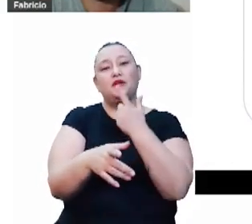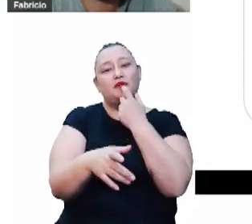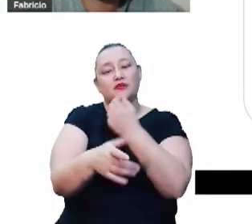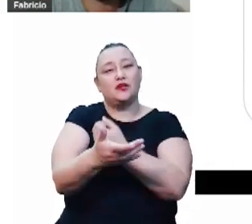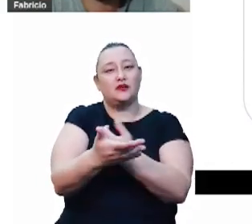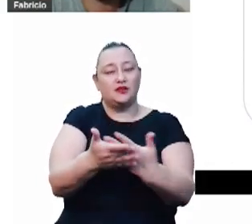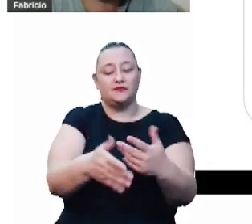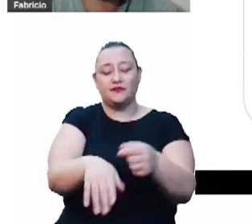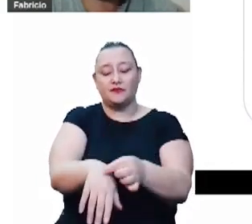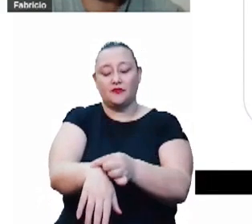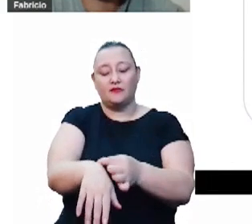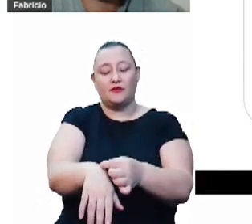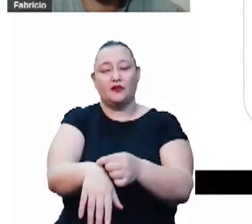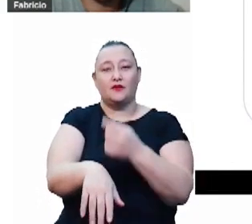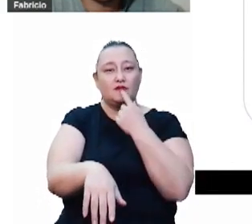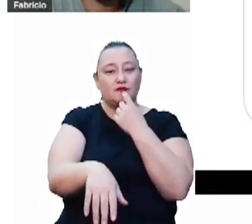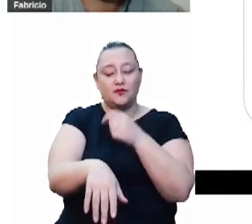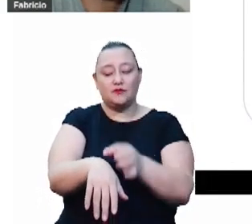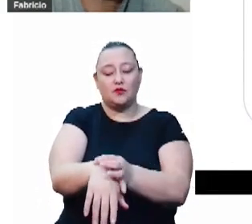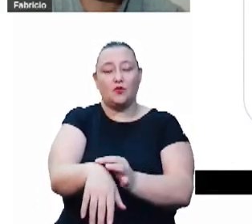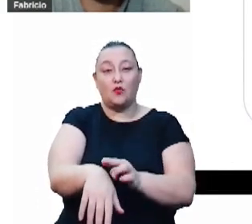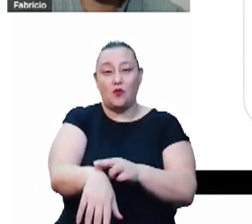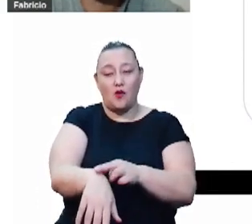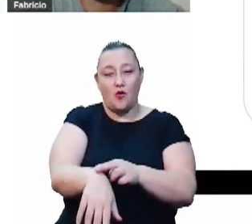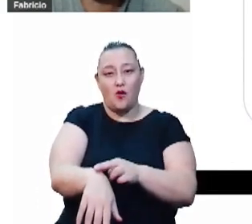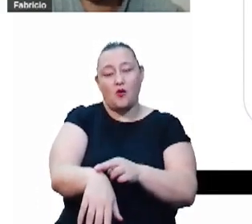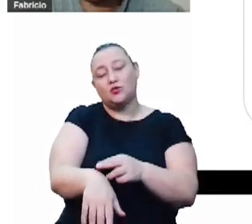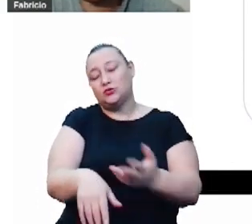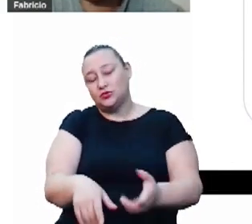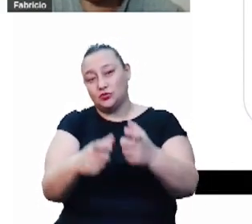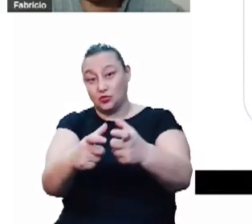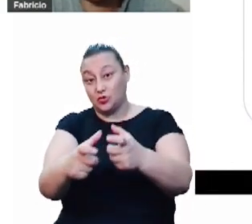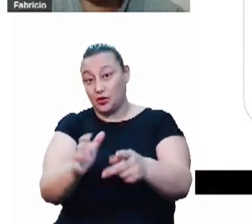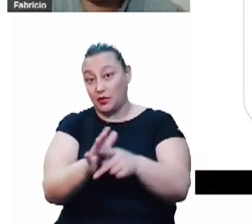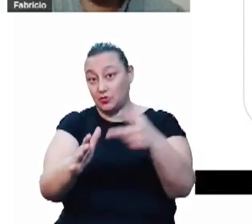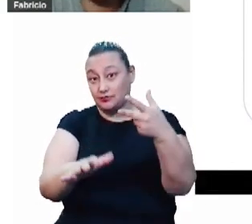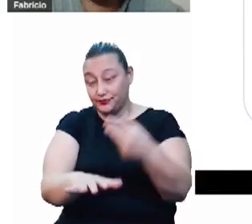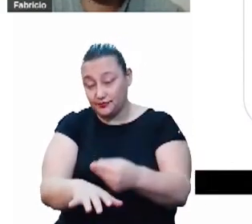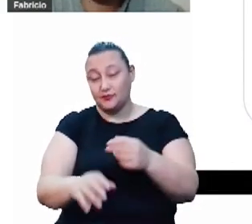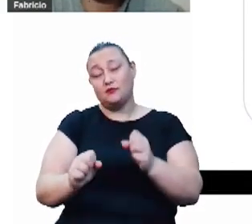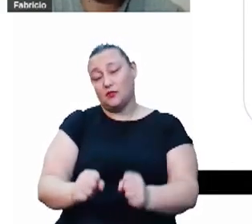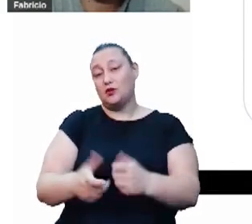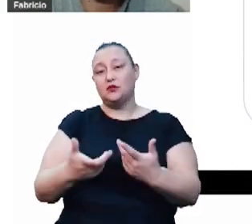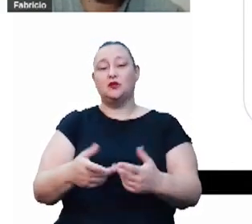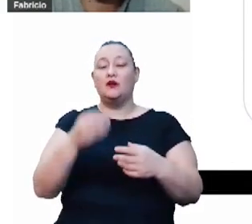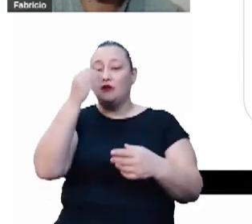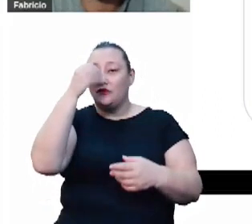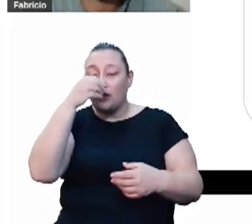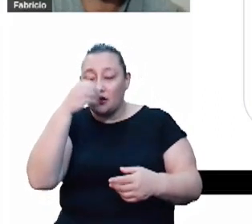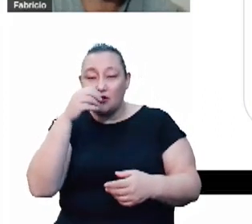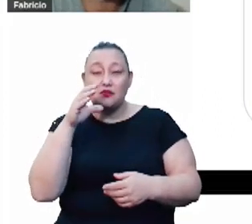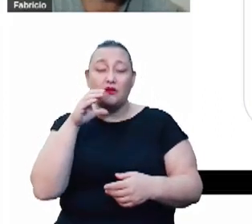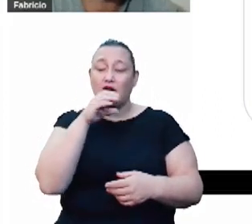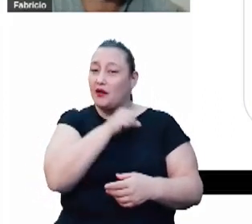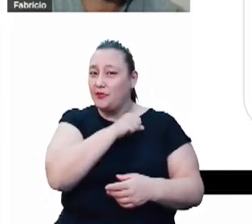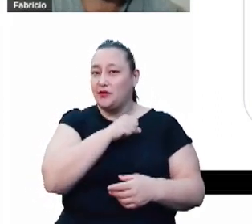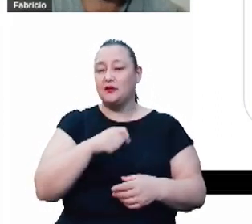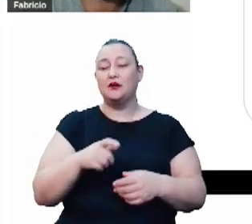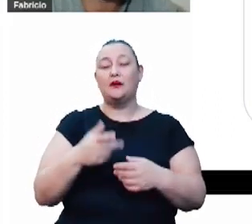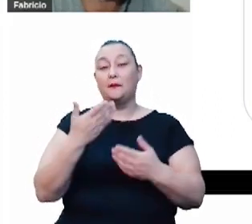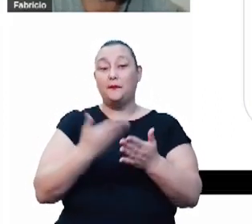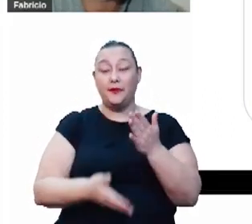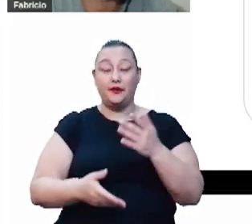E acaba extravasando o sangue, fica roxinho ali no local. Então pode ser uma complicação, uma fraqueza transitória, uma perda de